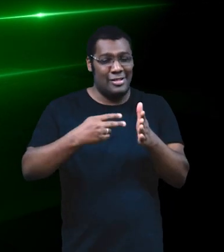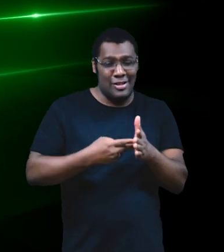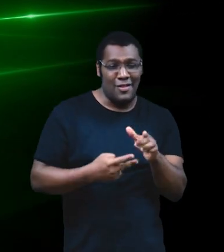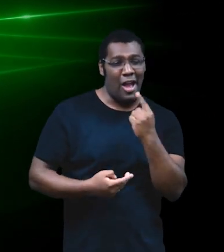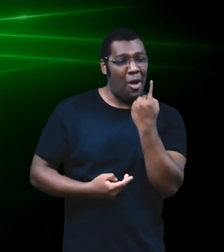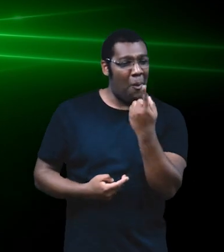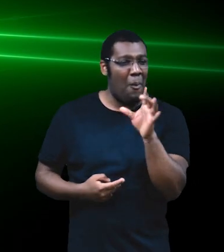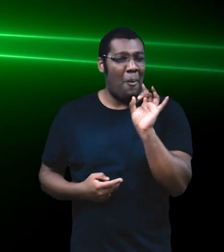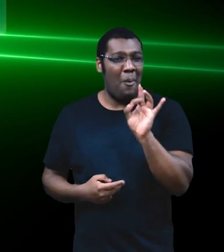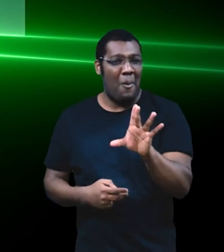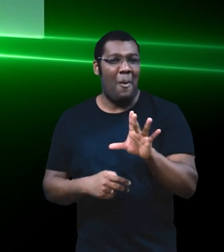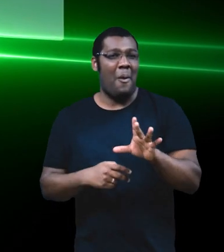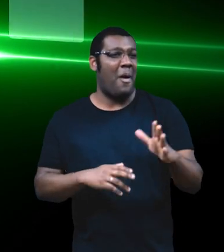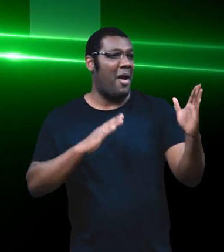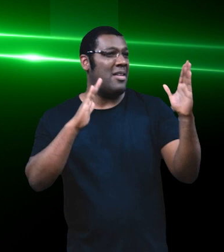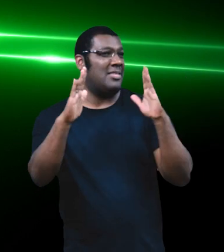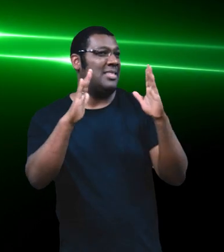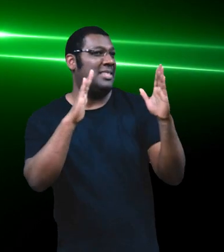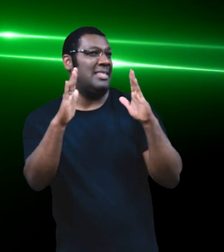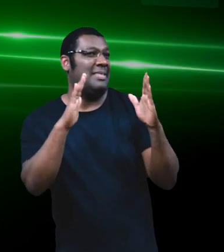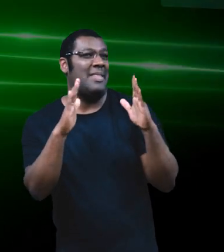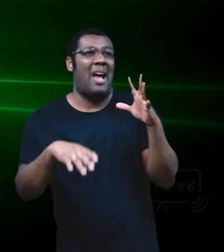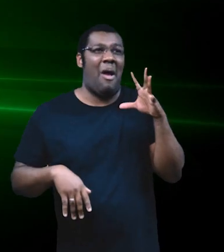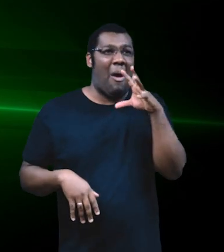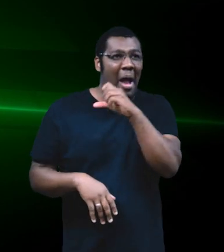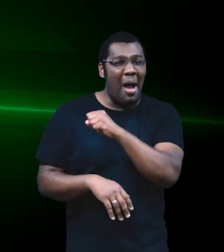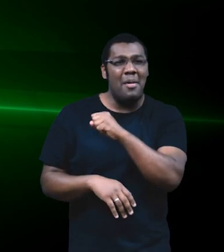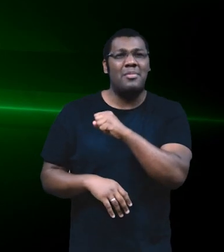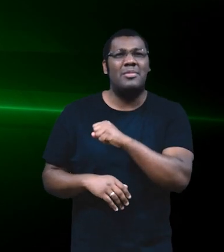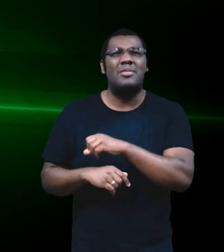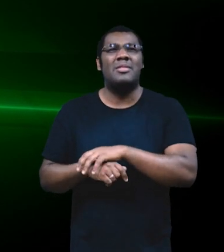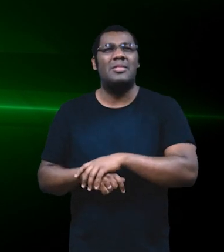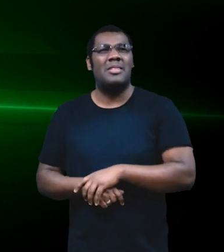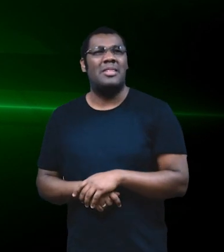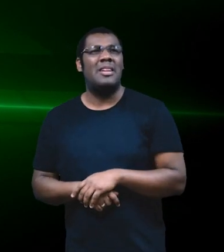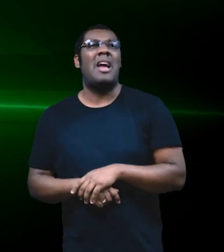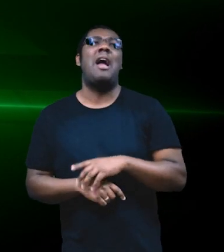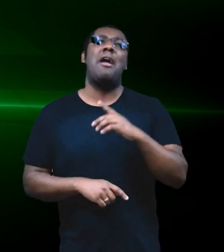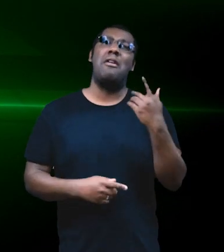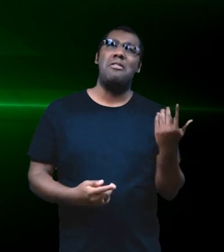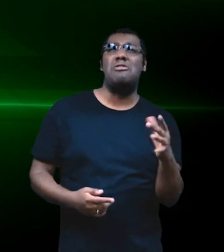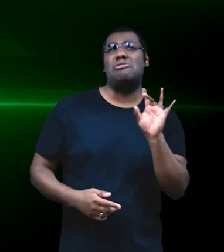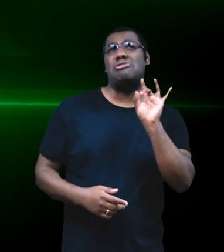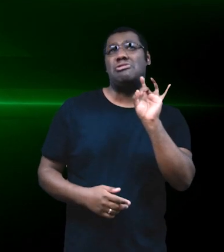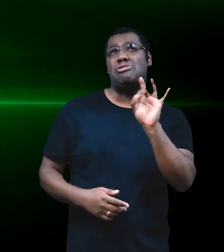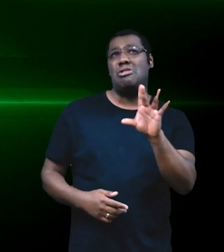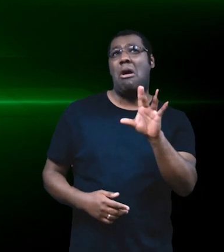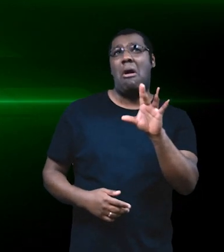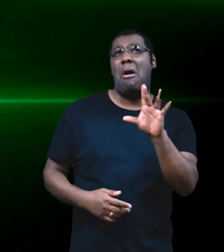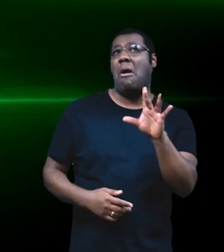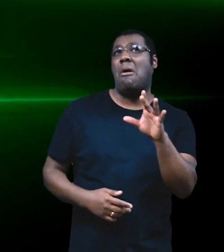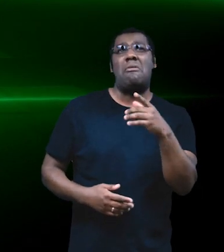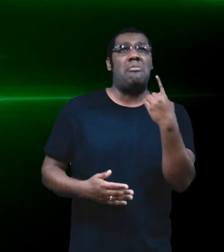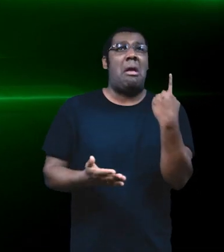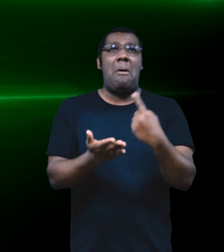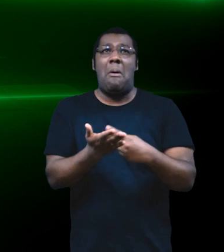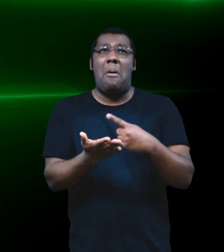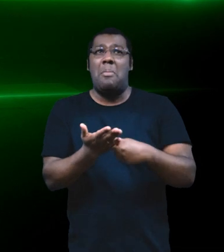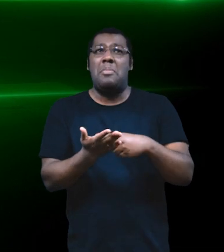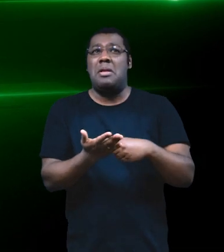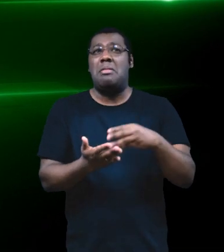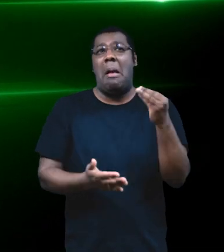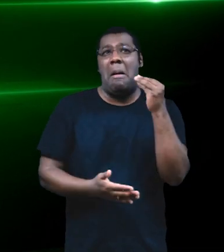happy hour com os amigos, muitos papos divertidos e cerveja especial pra relaxar.